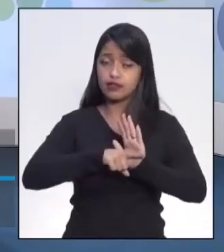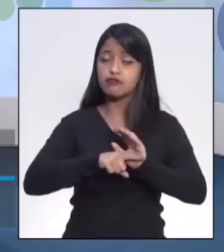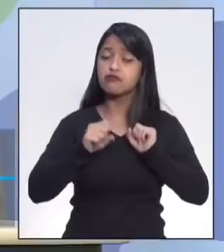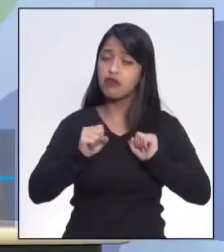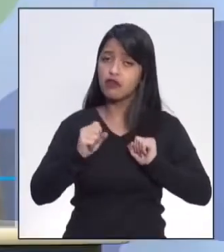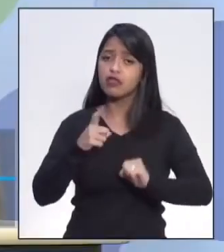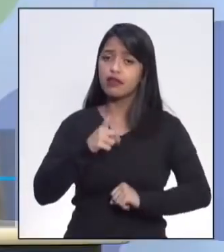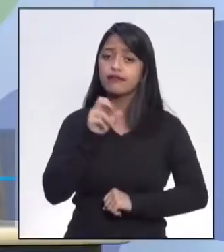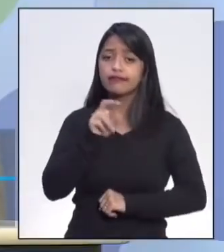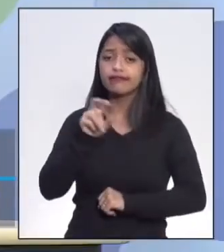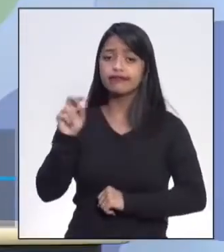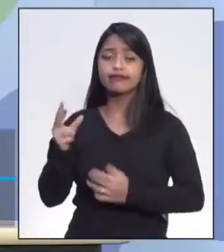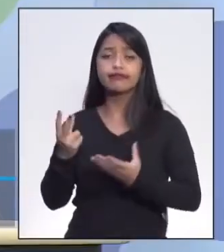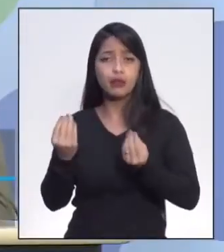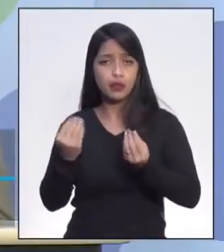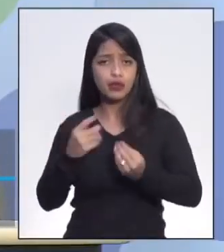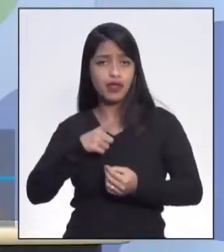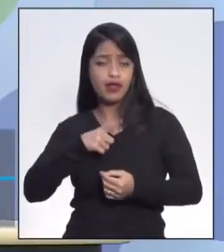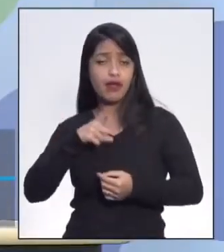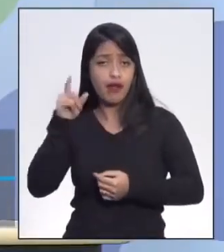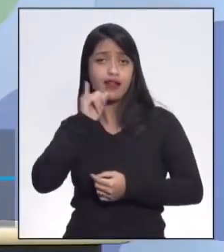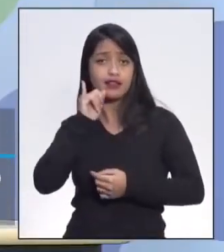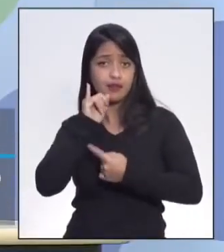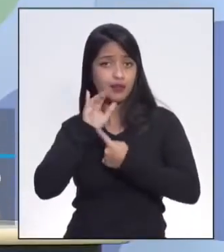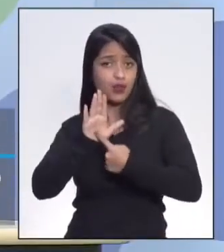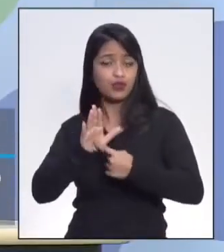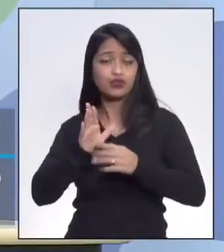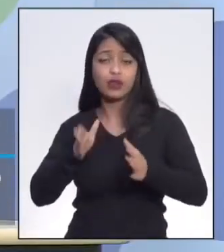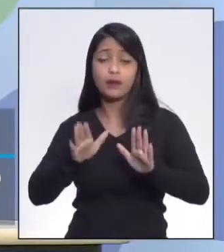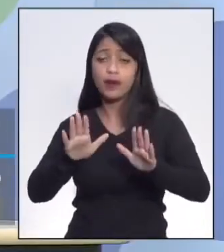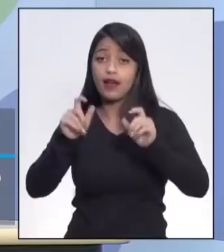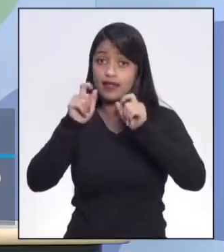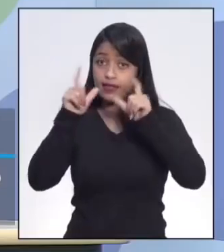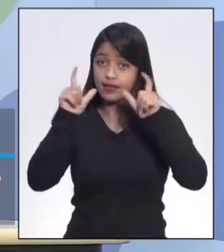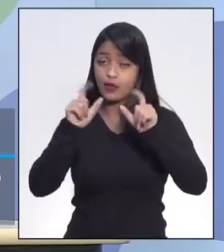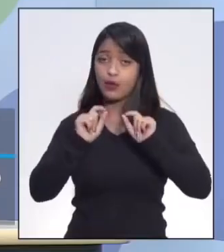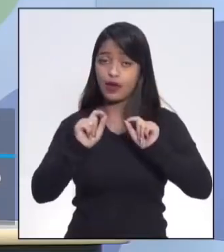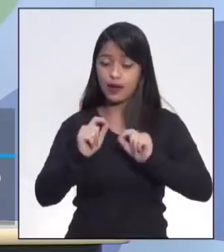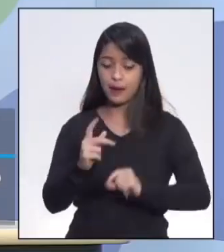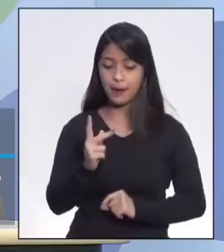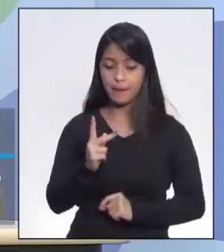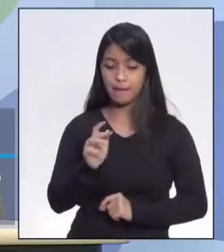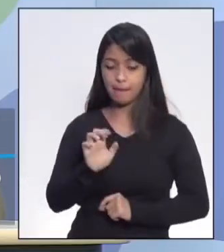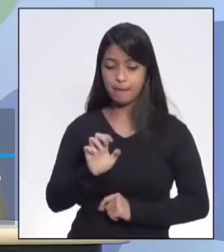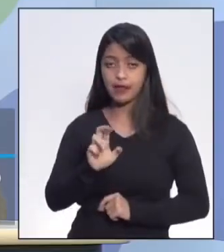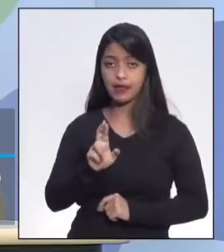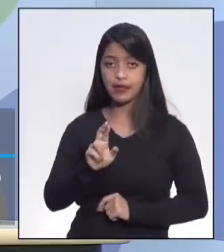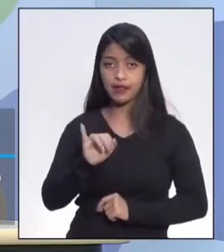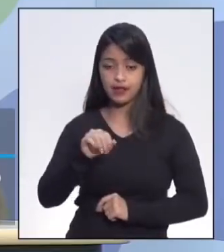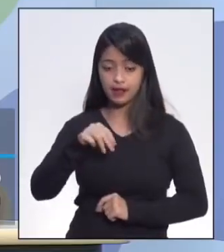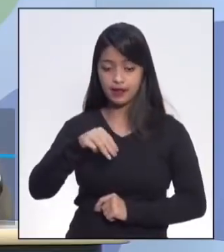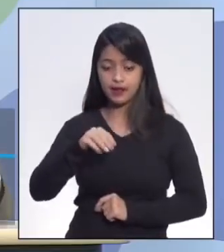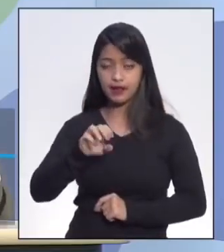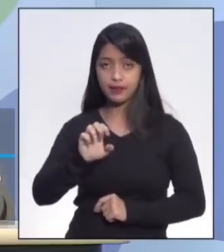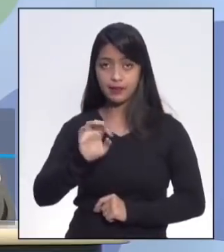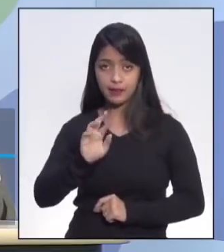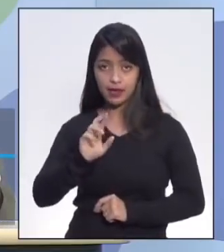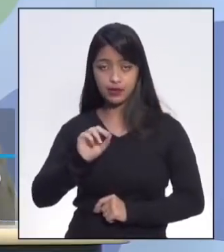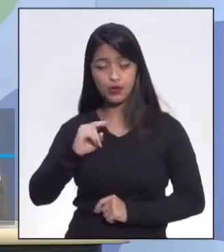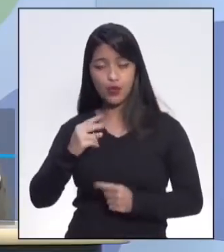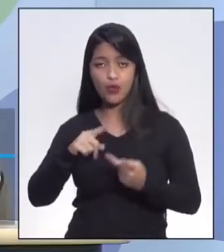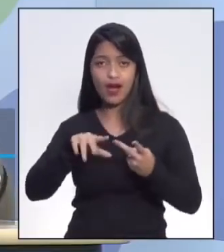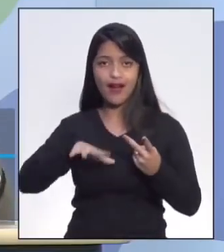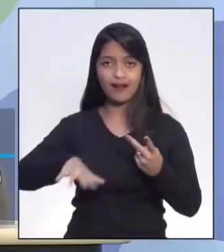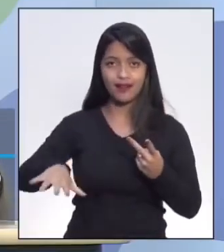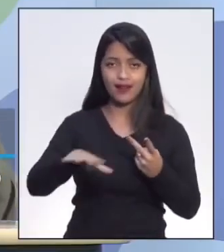inclusive fez um exemplo. Tá? Então, cuidado, para essa situação de perímetro, em outra situação, eventualmente, de área.